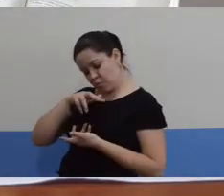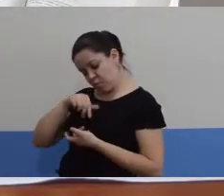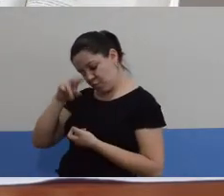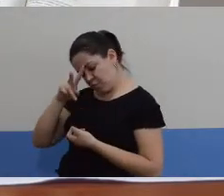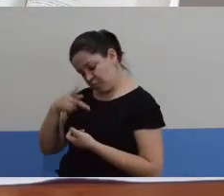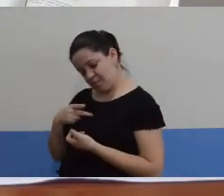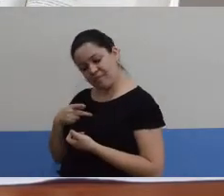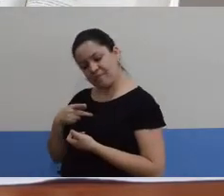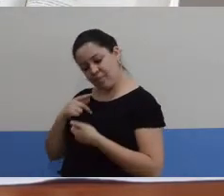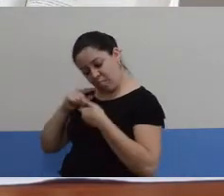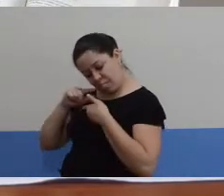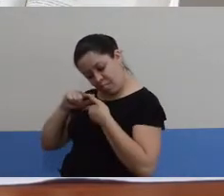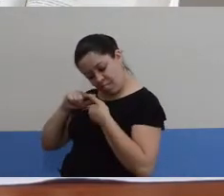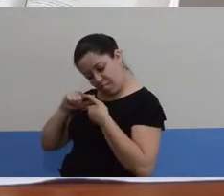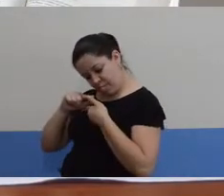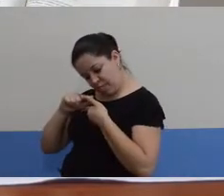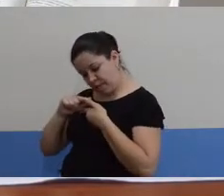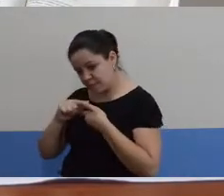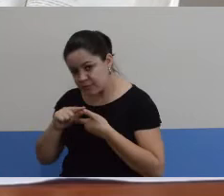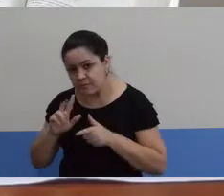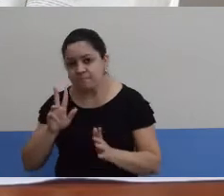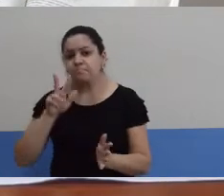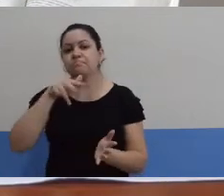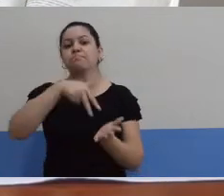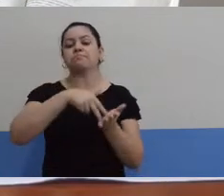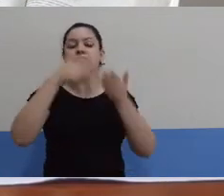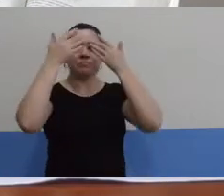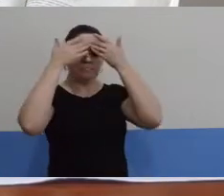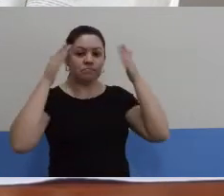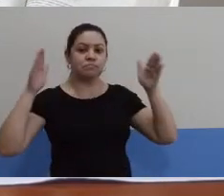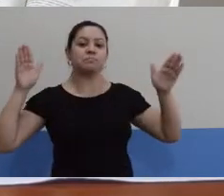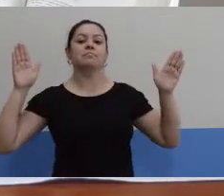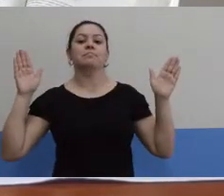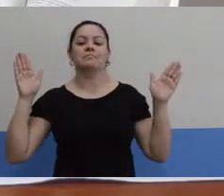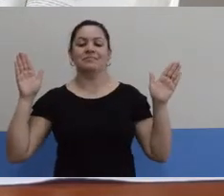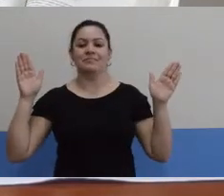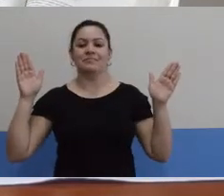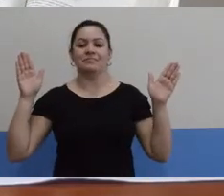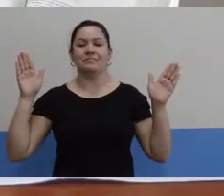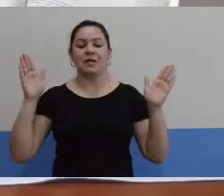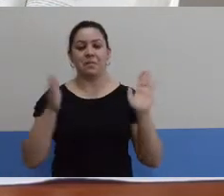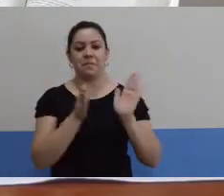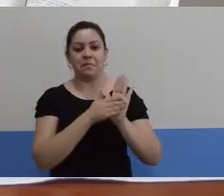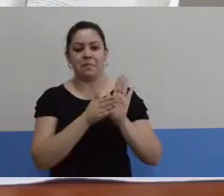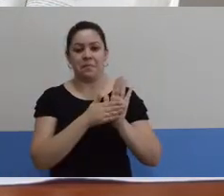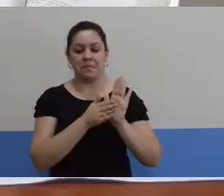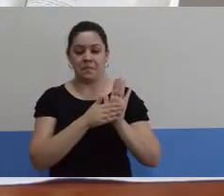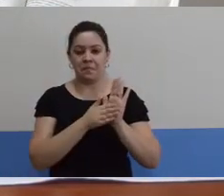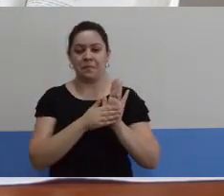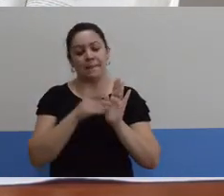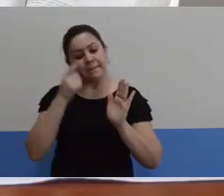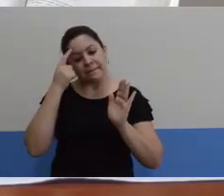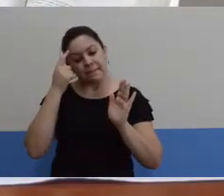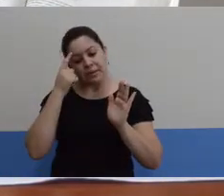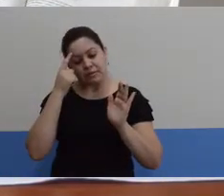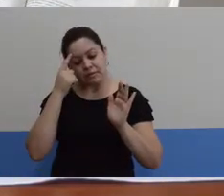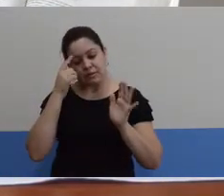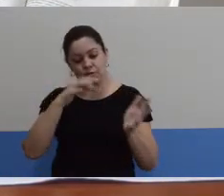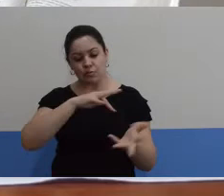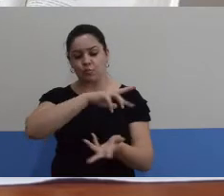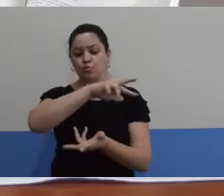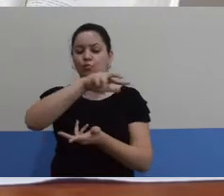quadrado e alargar a minha ideia, as minhas propostas, pensando na universalidade